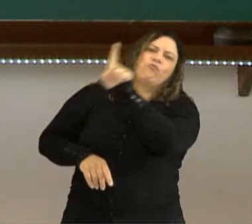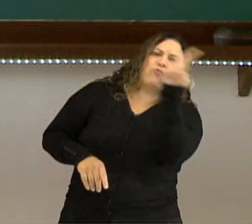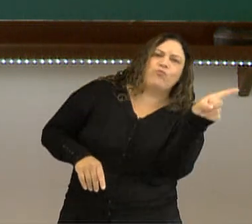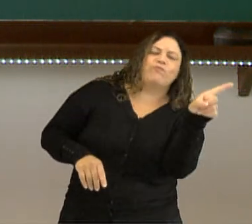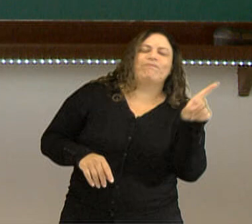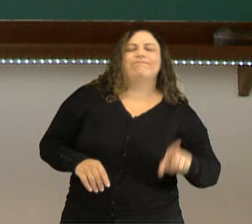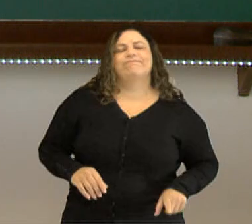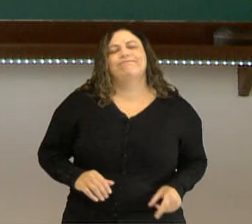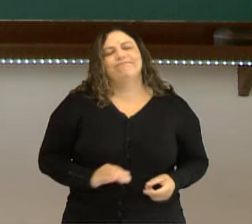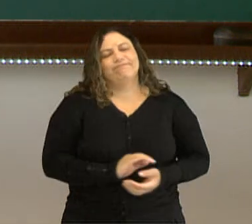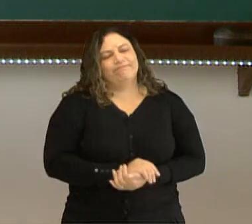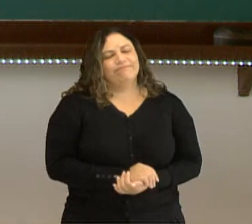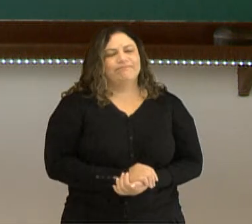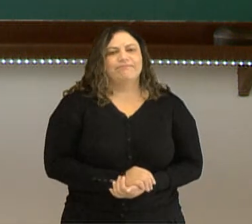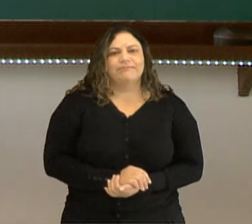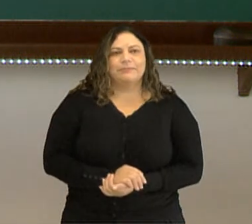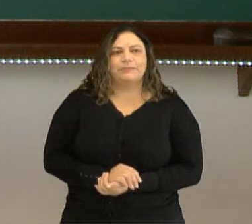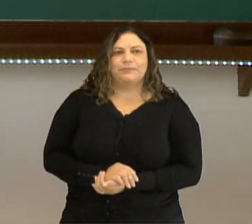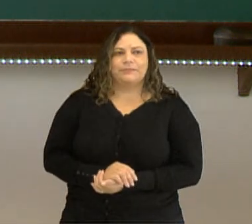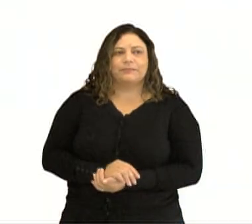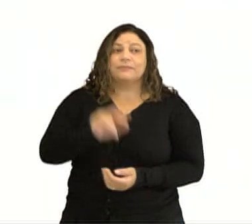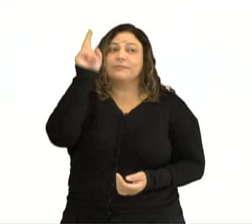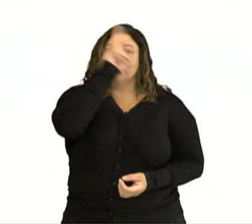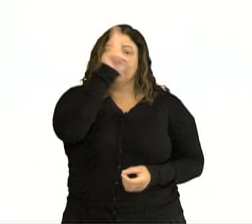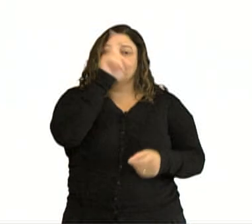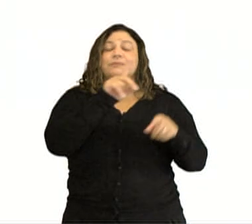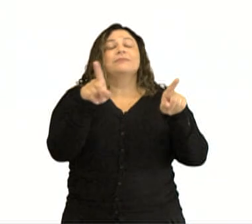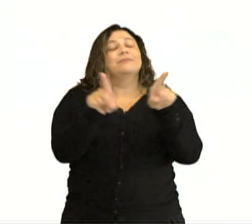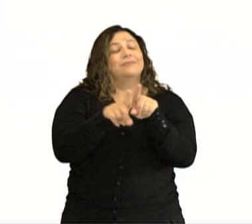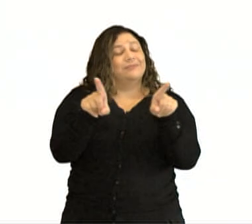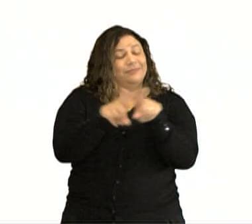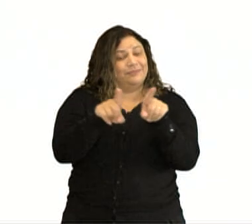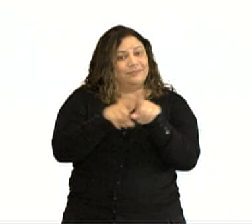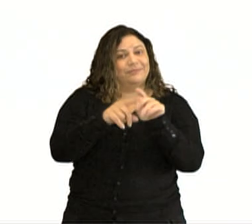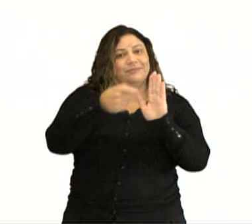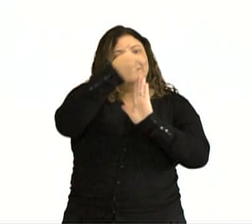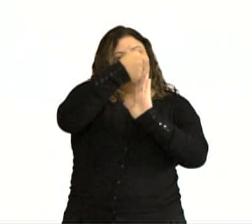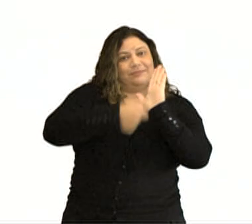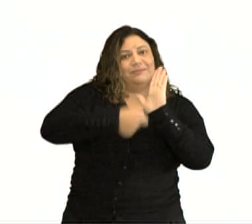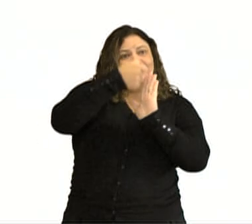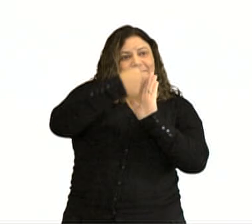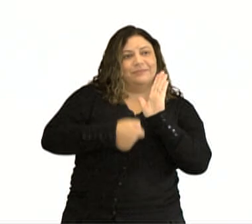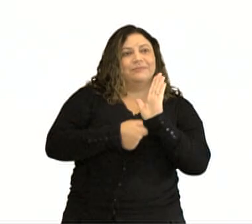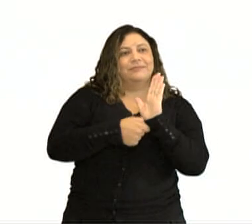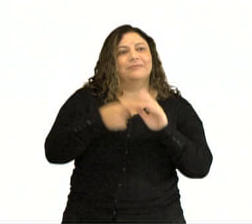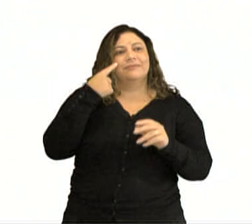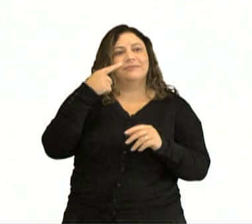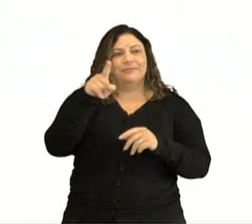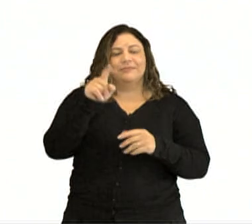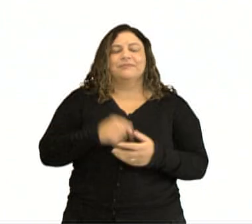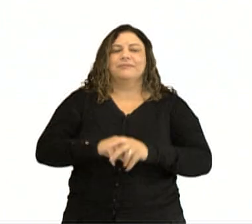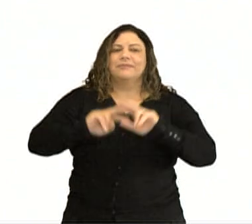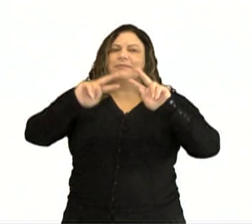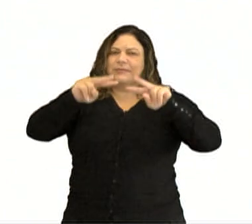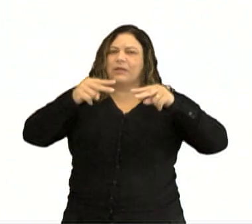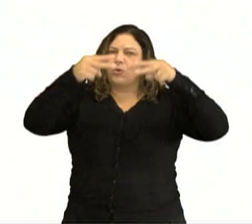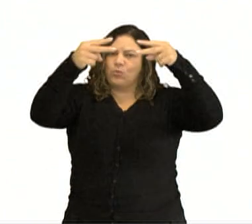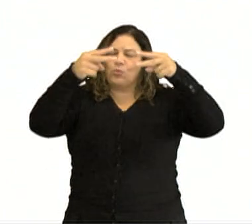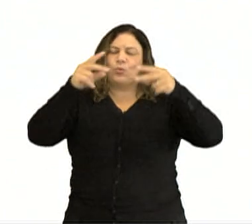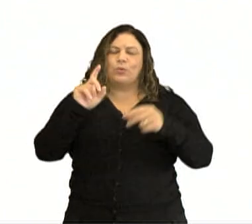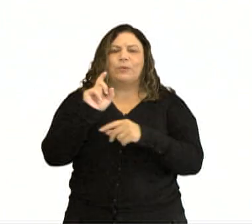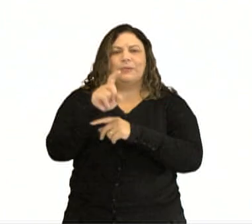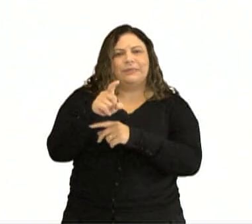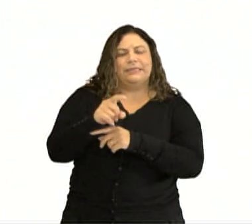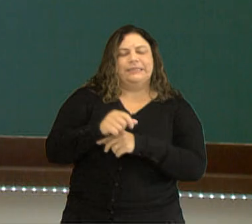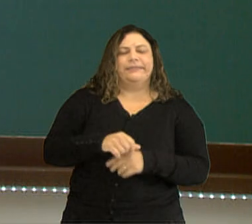tá? Lembrando também de acessar a Redação Paraná, tá? Lá você encontra uma proposta de produção de conto